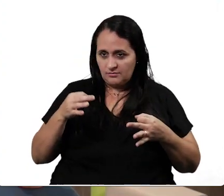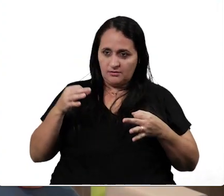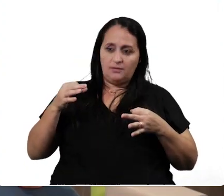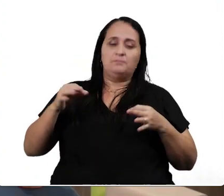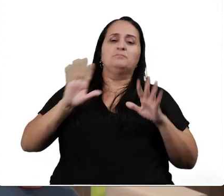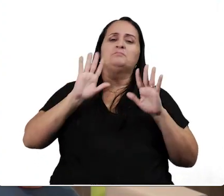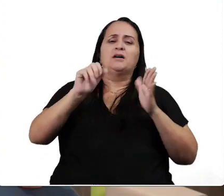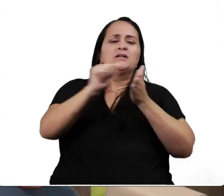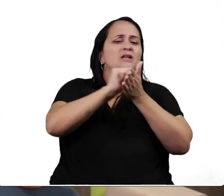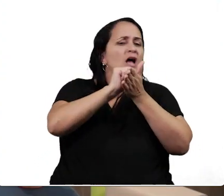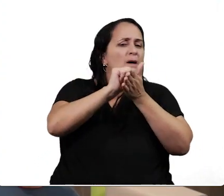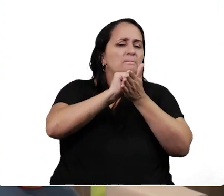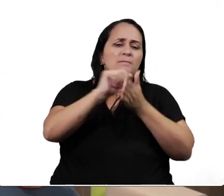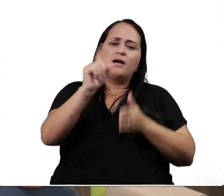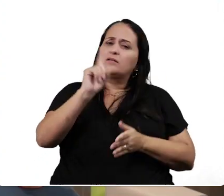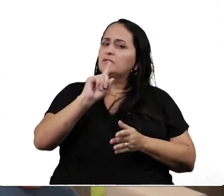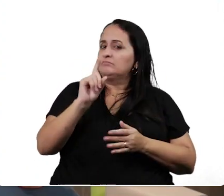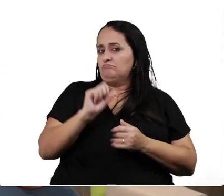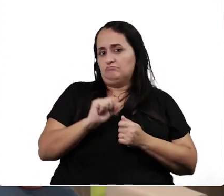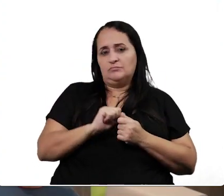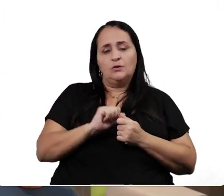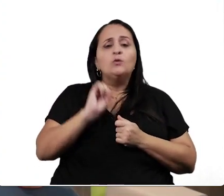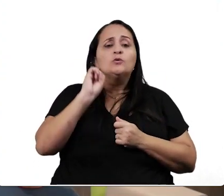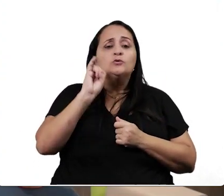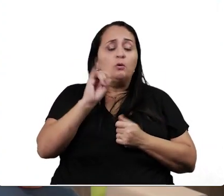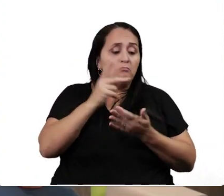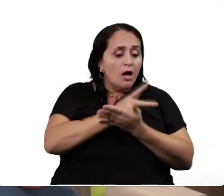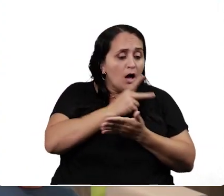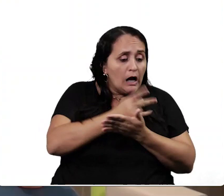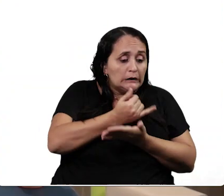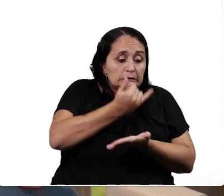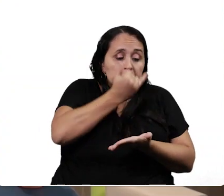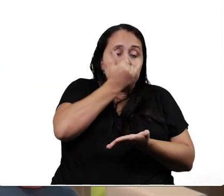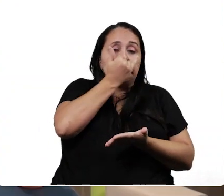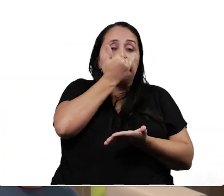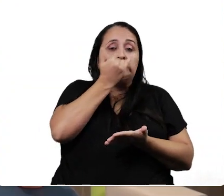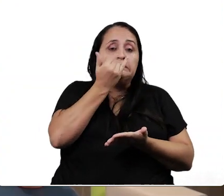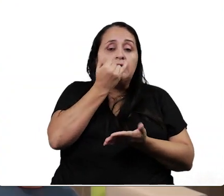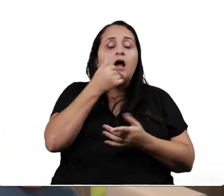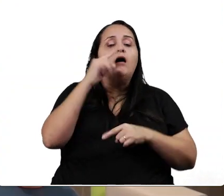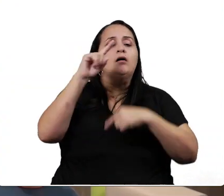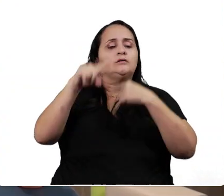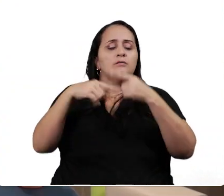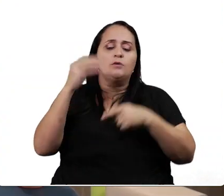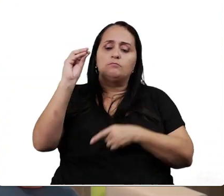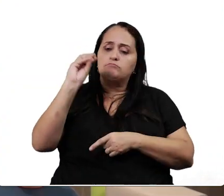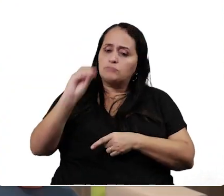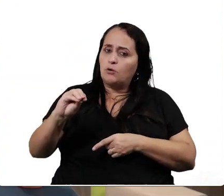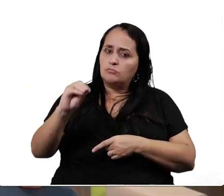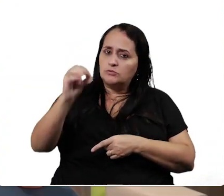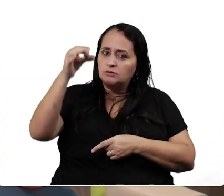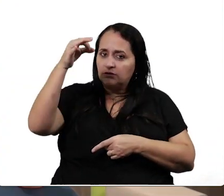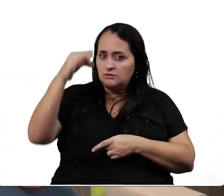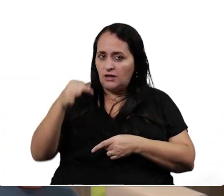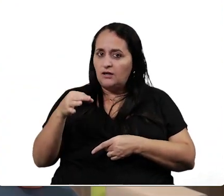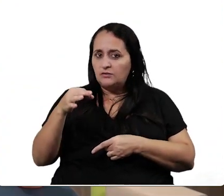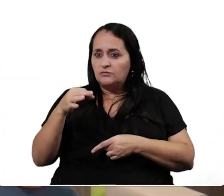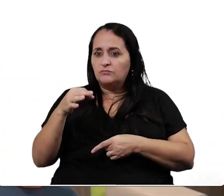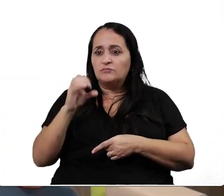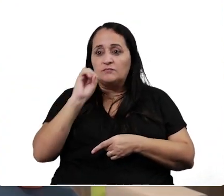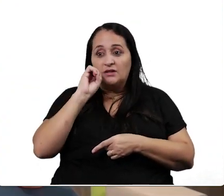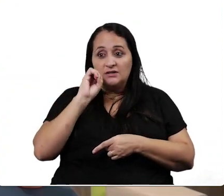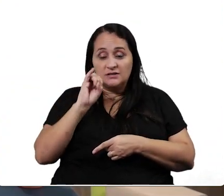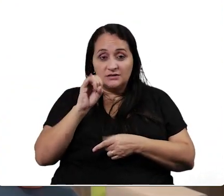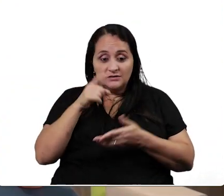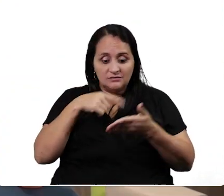lado, tá bom? Mas não apague o que você fez de errado. E se você escolheu a alternativa certa, bota o Czão lá de